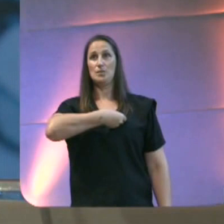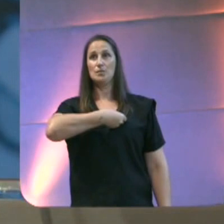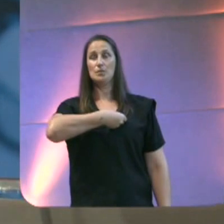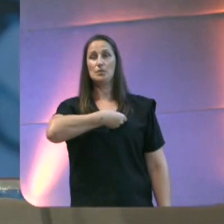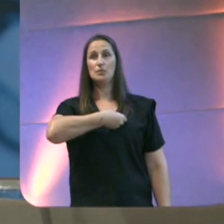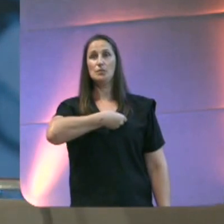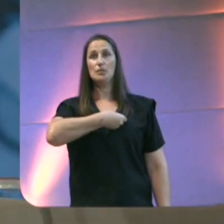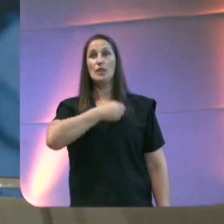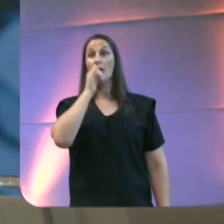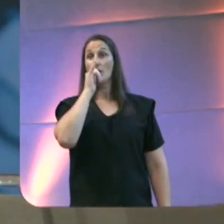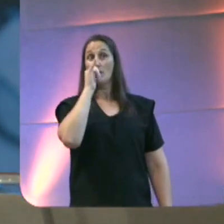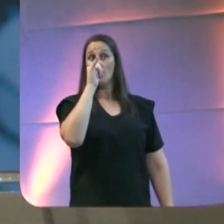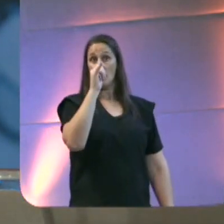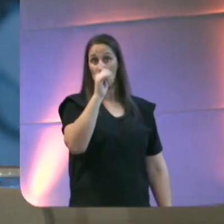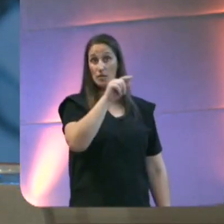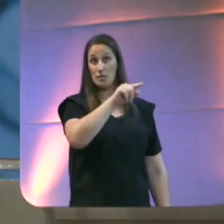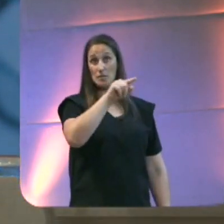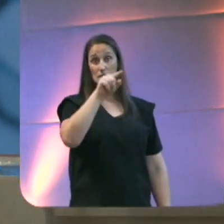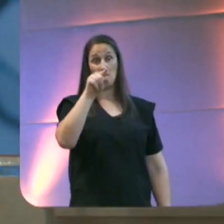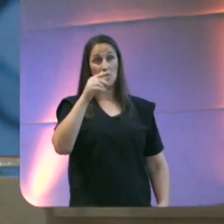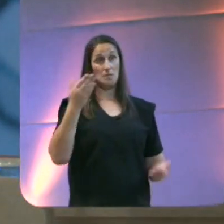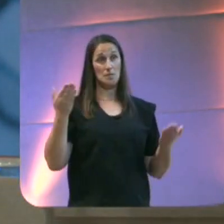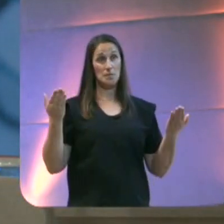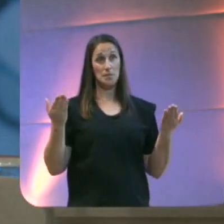Quero dizer uma coisa para você.